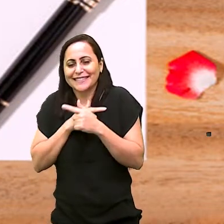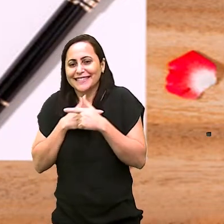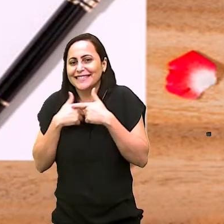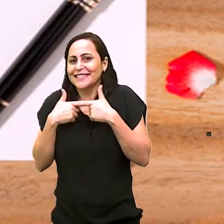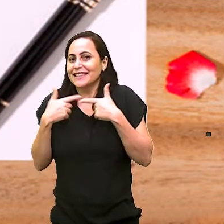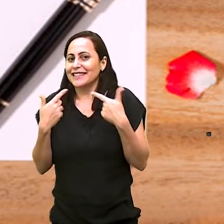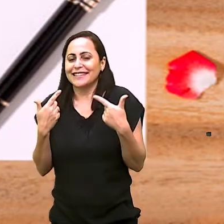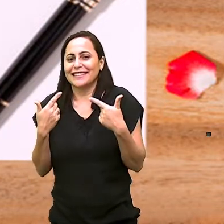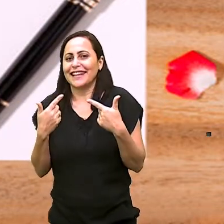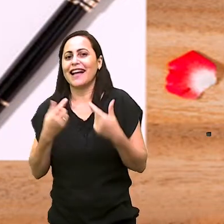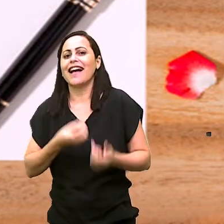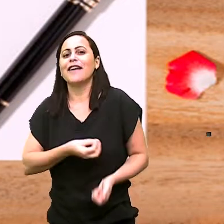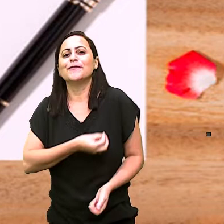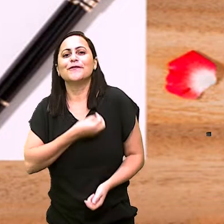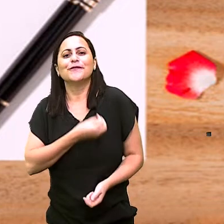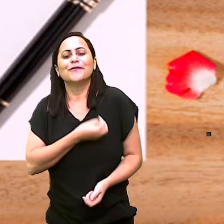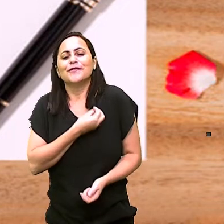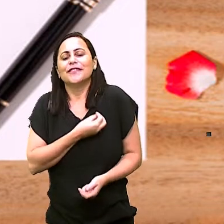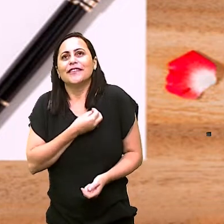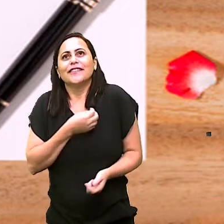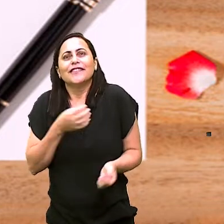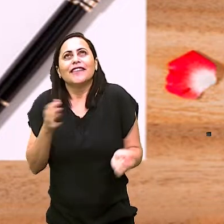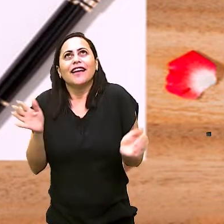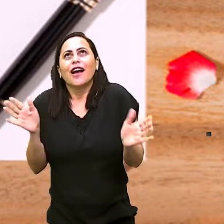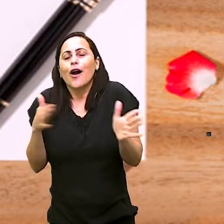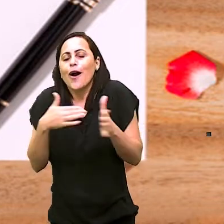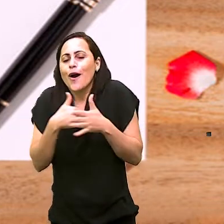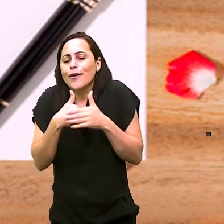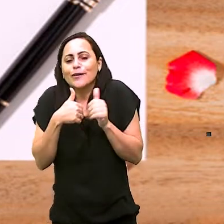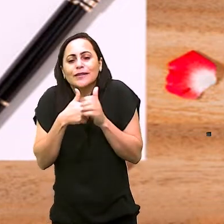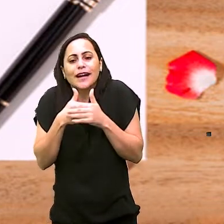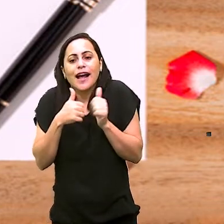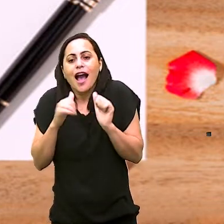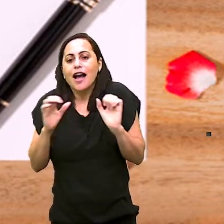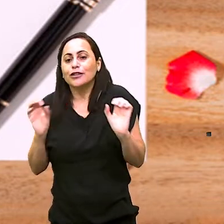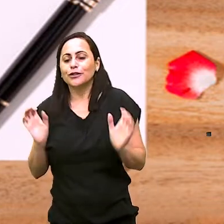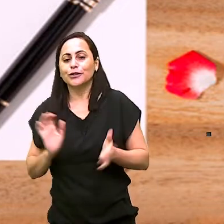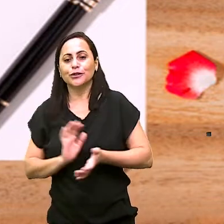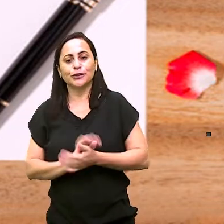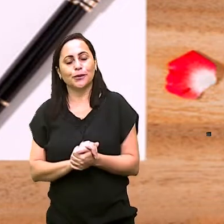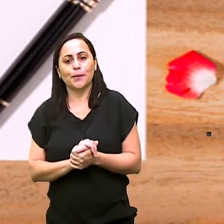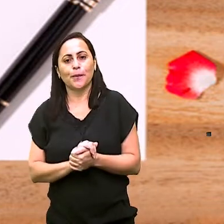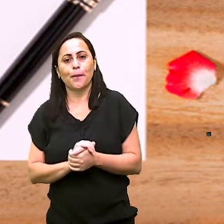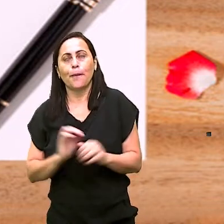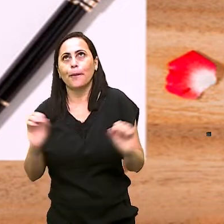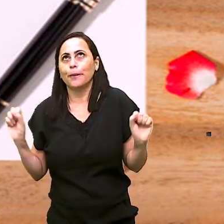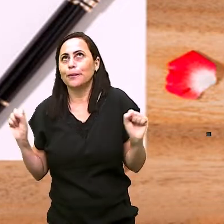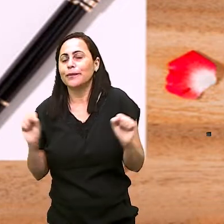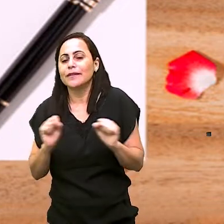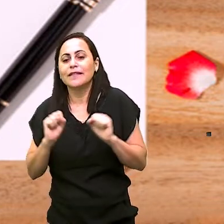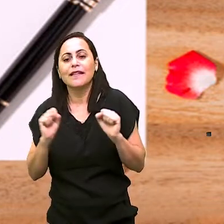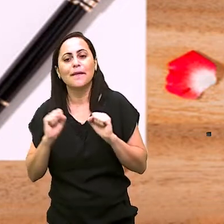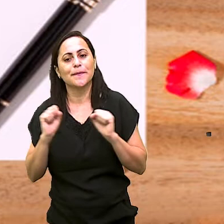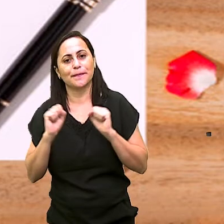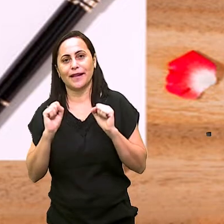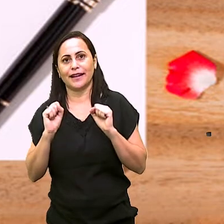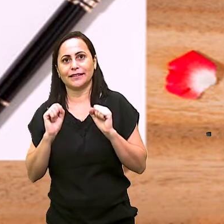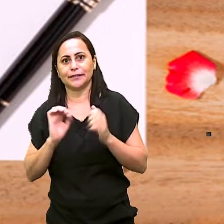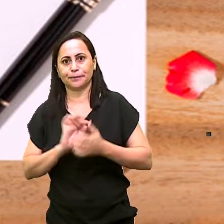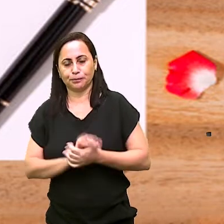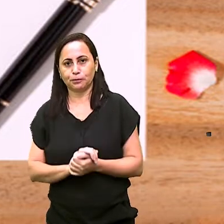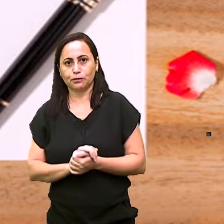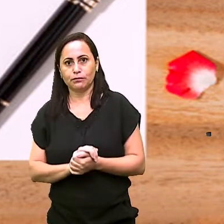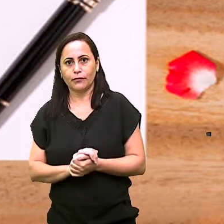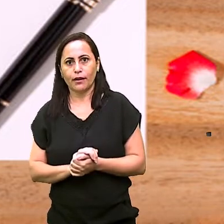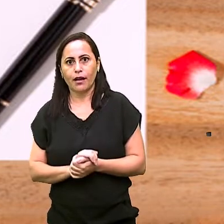vivendo uma ternura primeira e não sabia escondê-la mais. Tanto assim que a professora pediu que ele